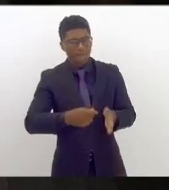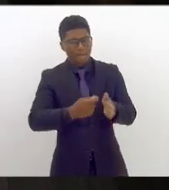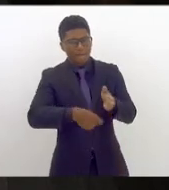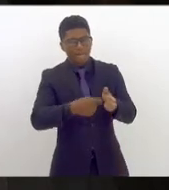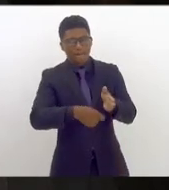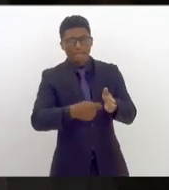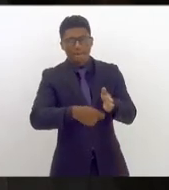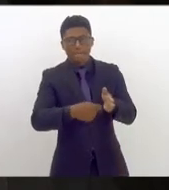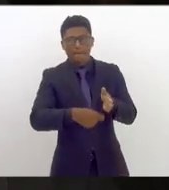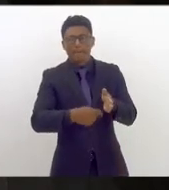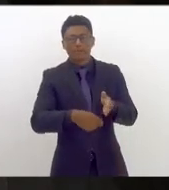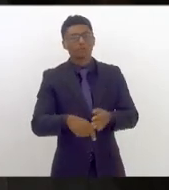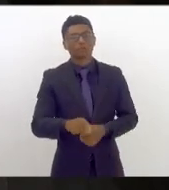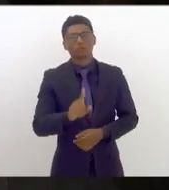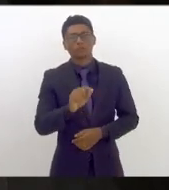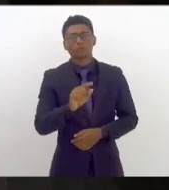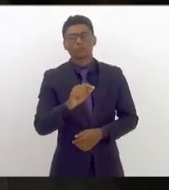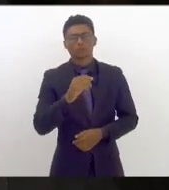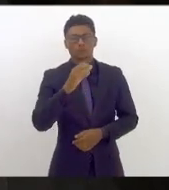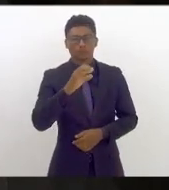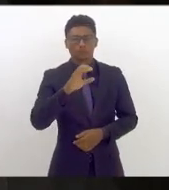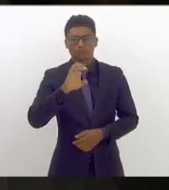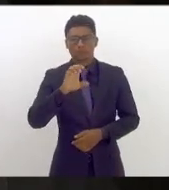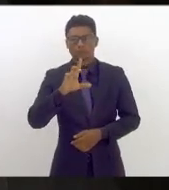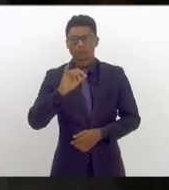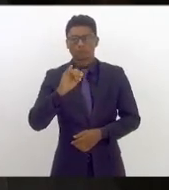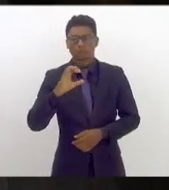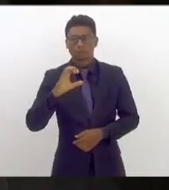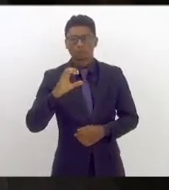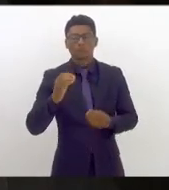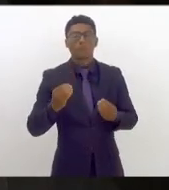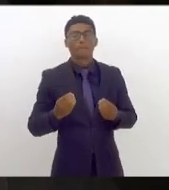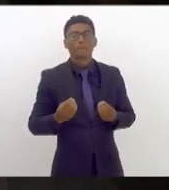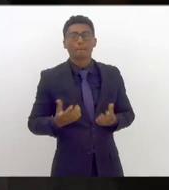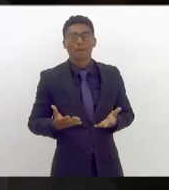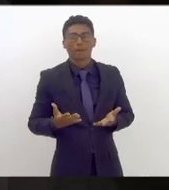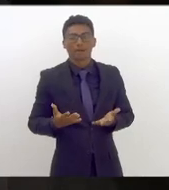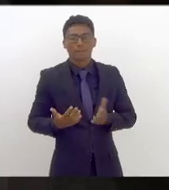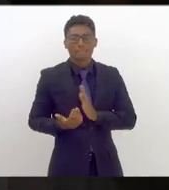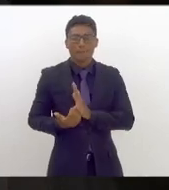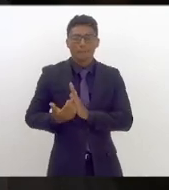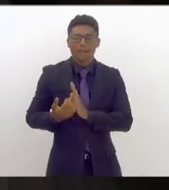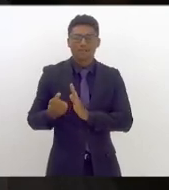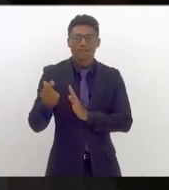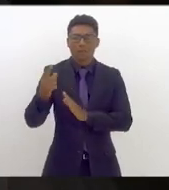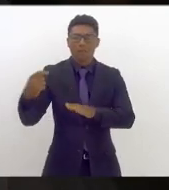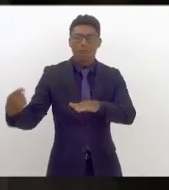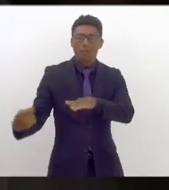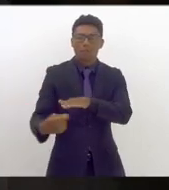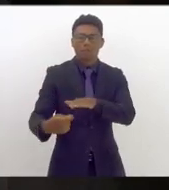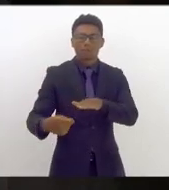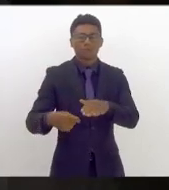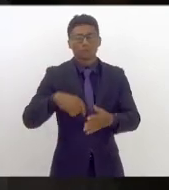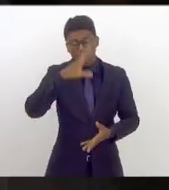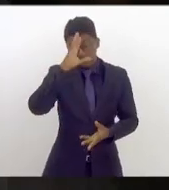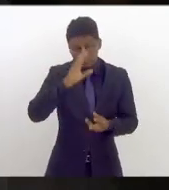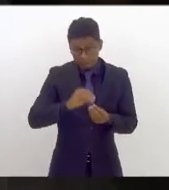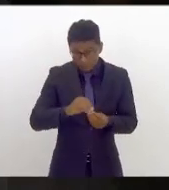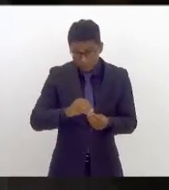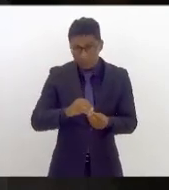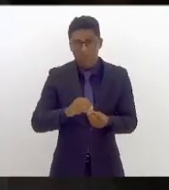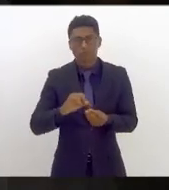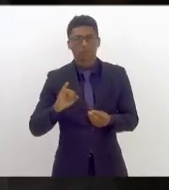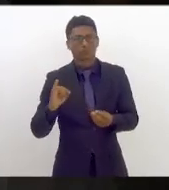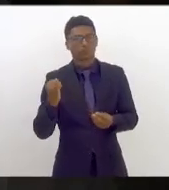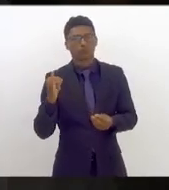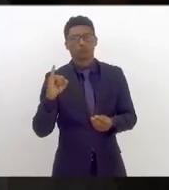inadmissíveis a taxa Selic para atrair capital, puxa os juros para cima.